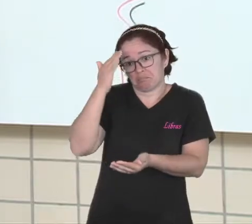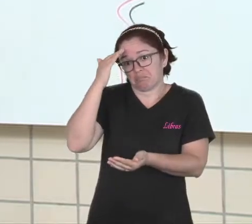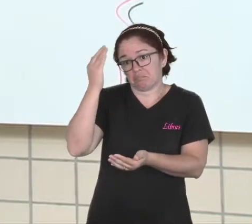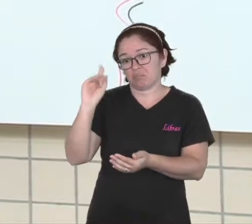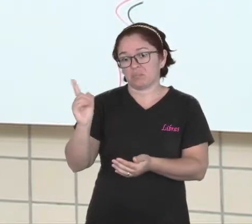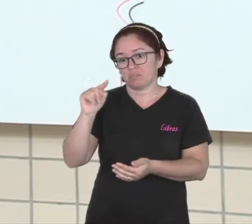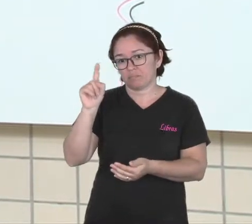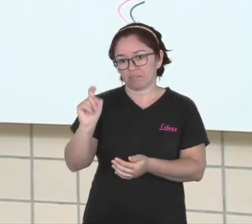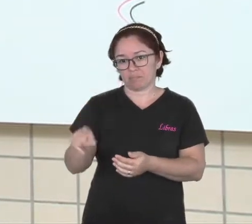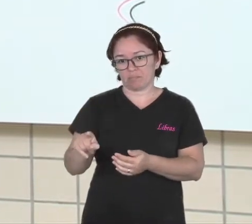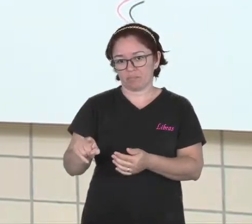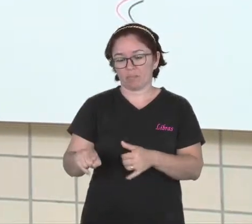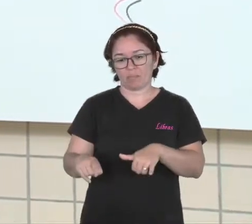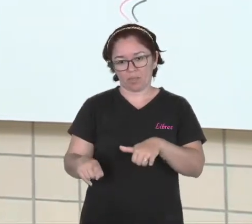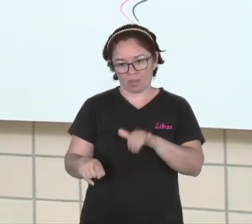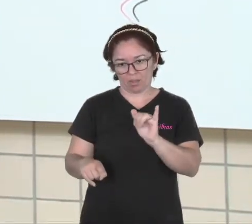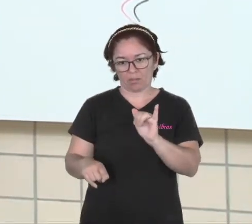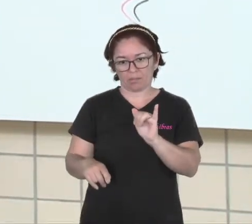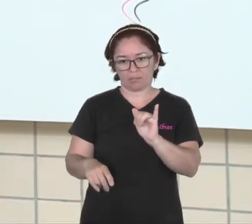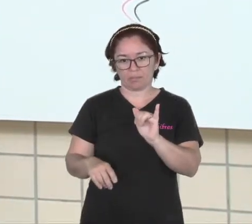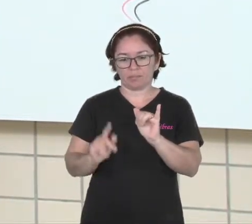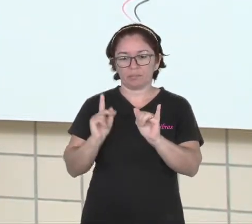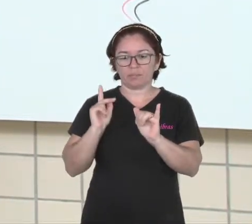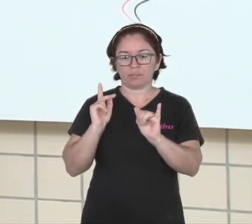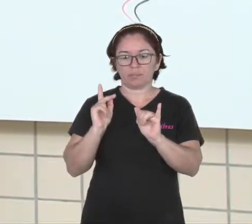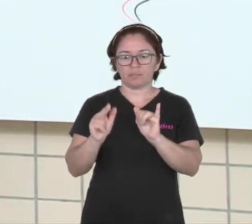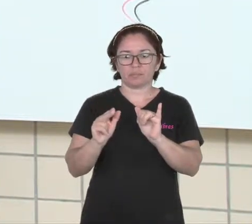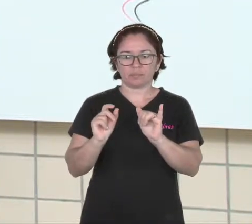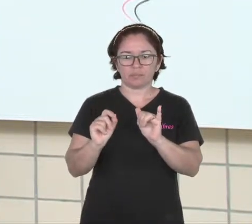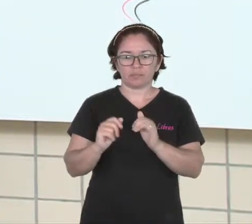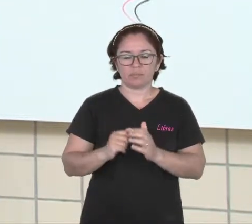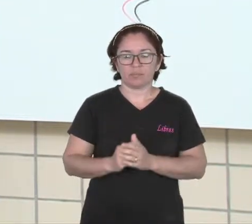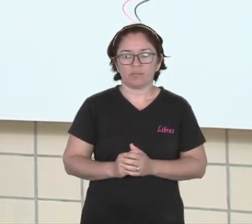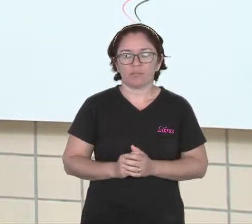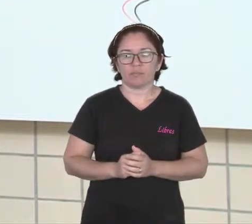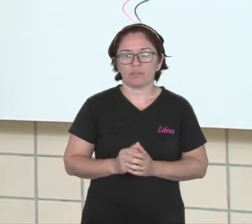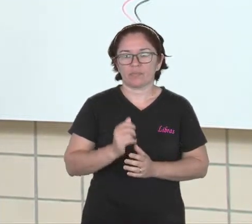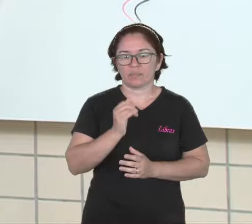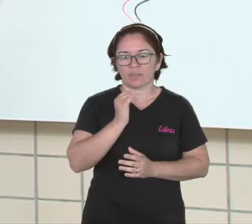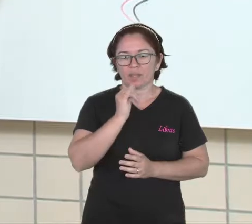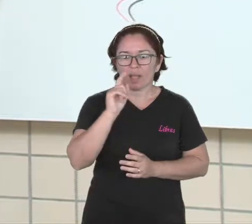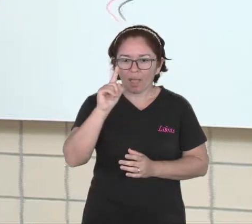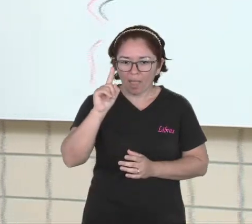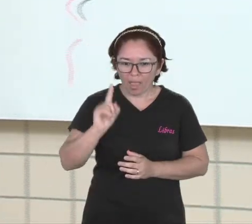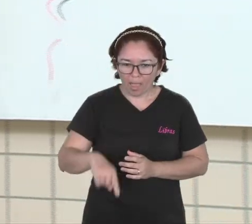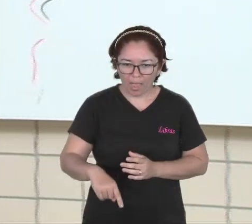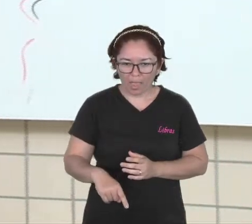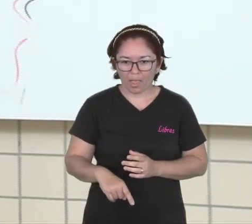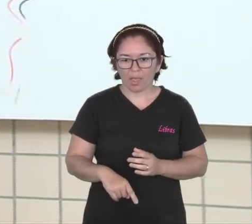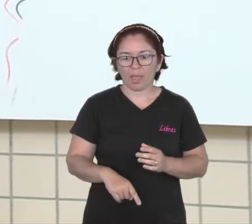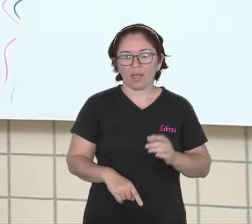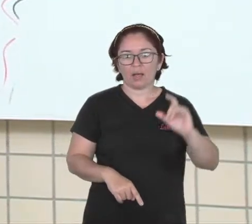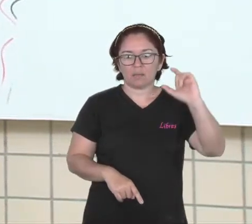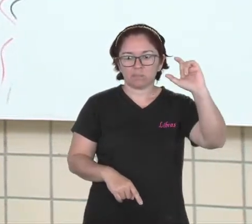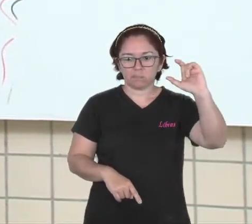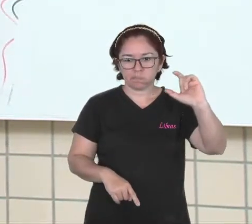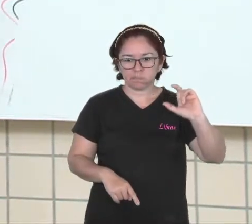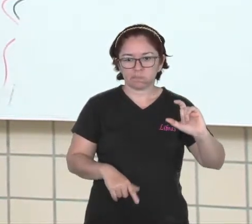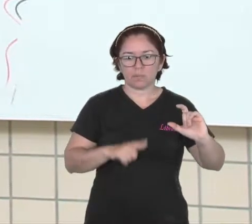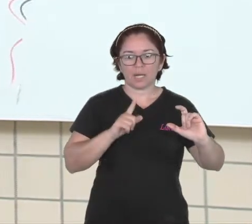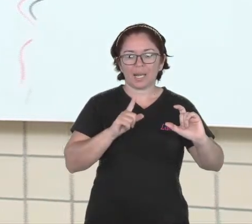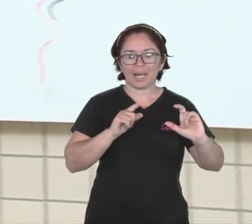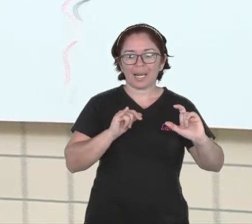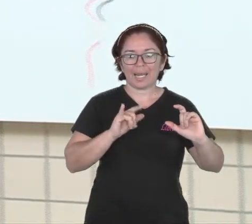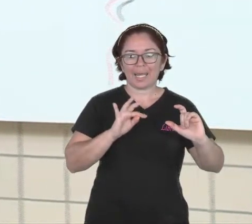pago sempre será a quantidade de litros, não é isso? Então, eu tenho a quantidade de